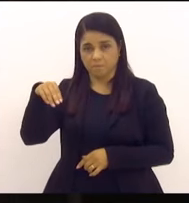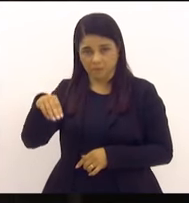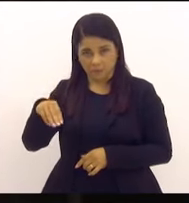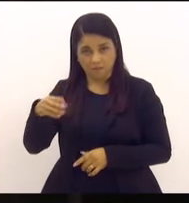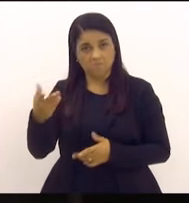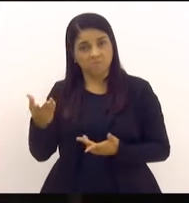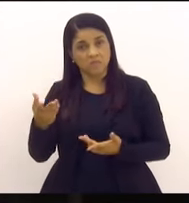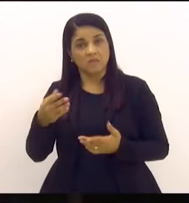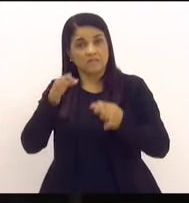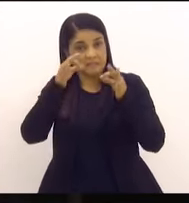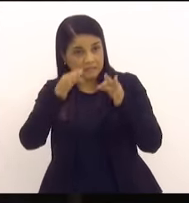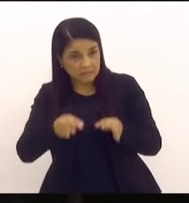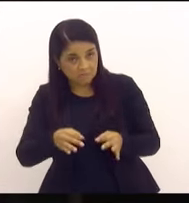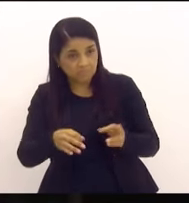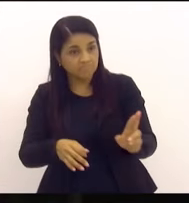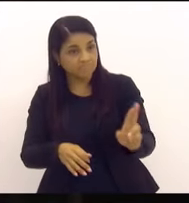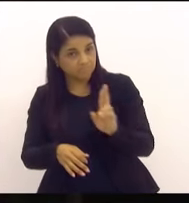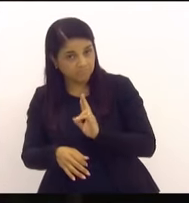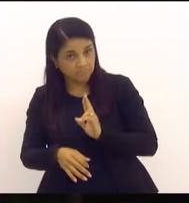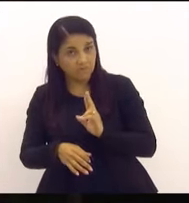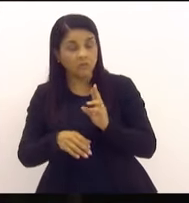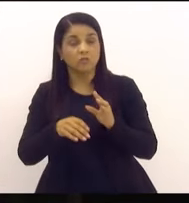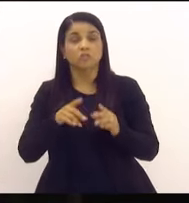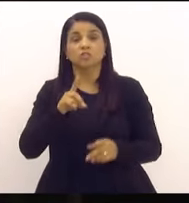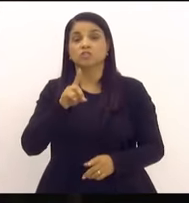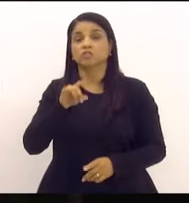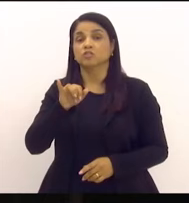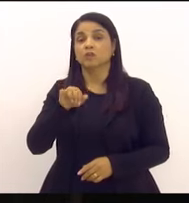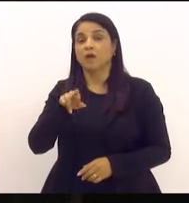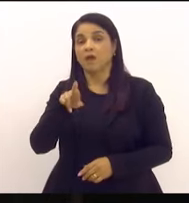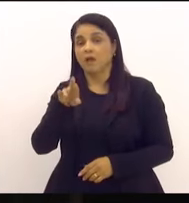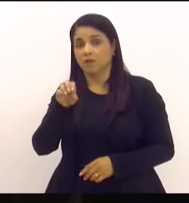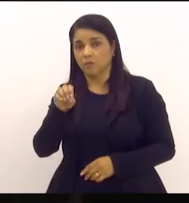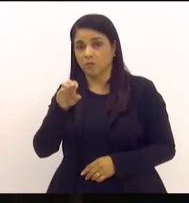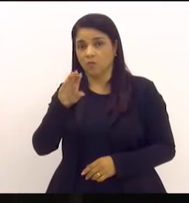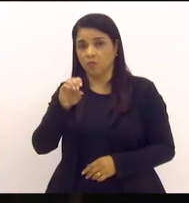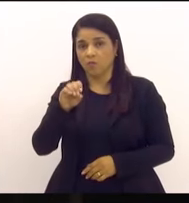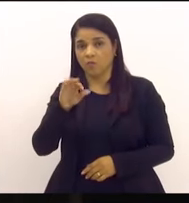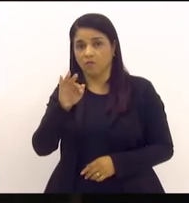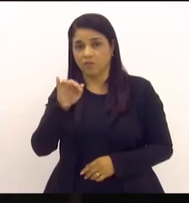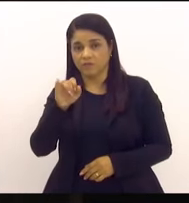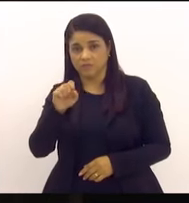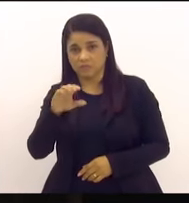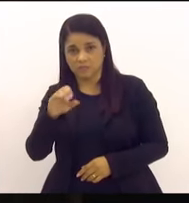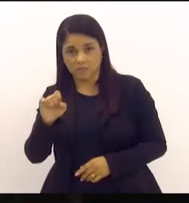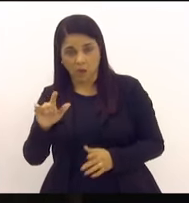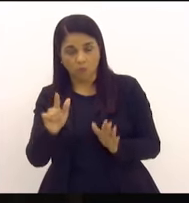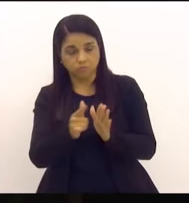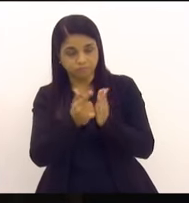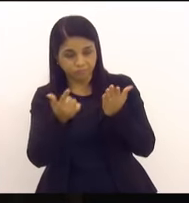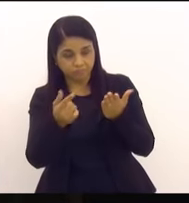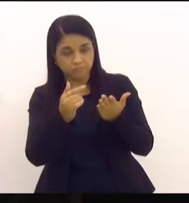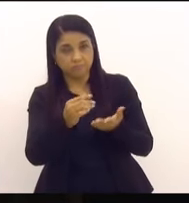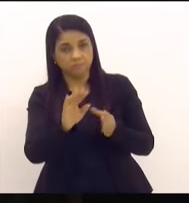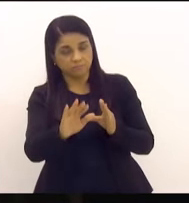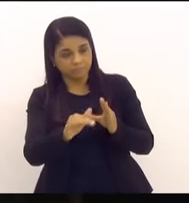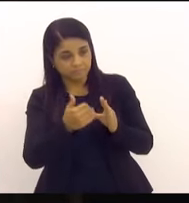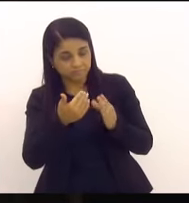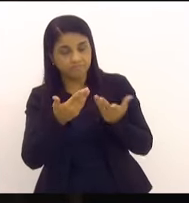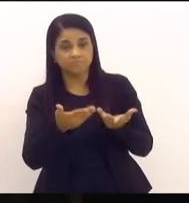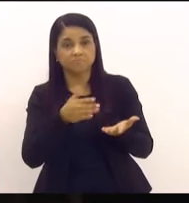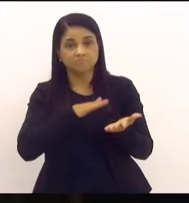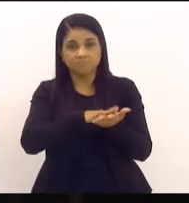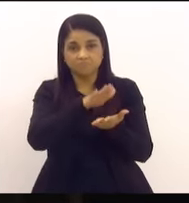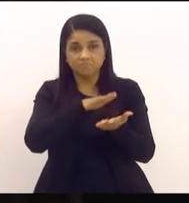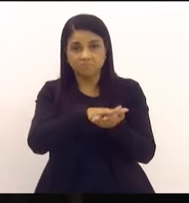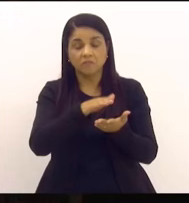certeza quando sair o Diário Oficial. Aí sim nós teremos. Mas, ao que tudo indica, pode ser que